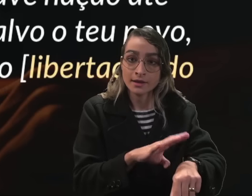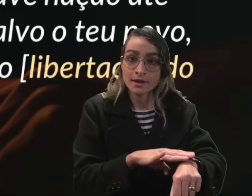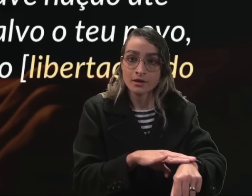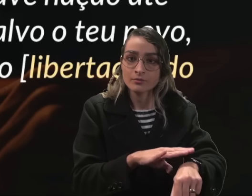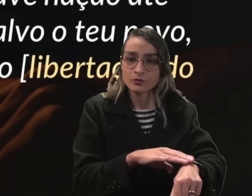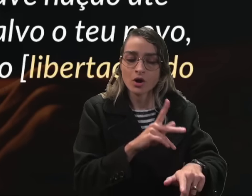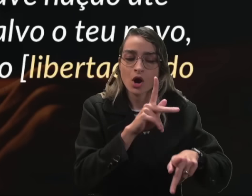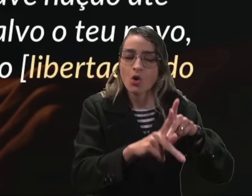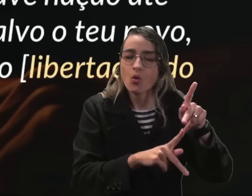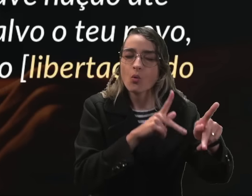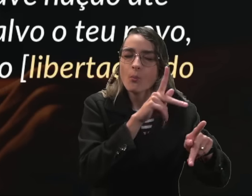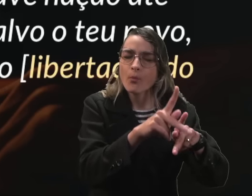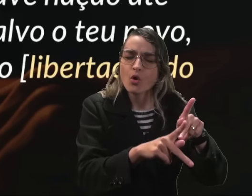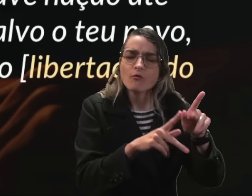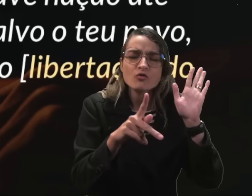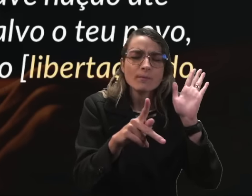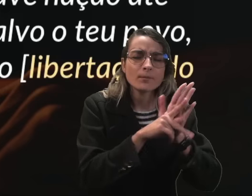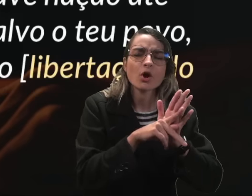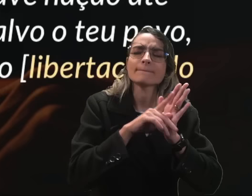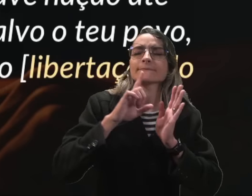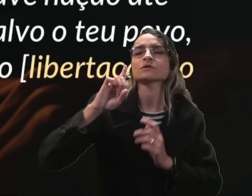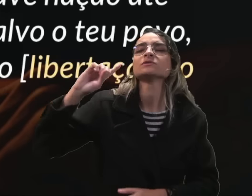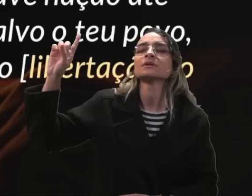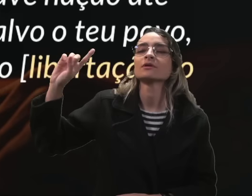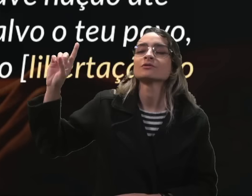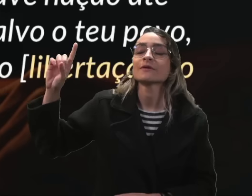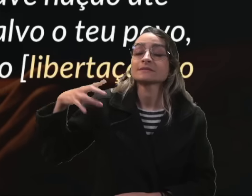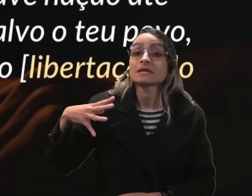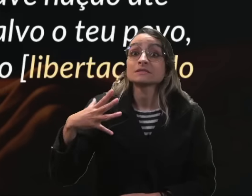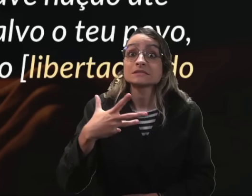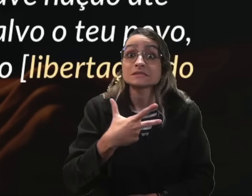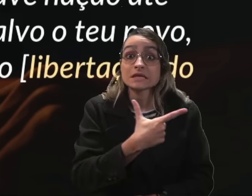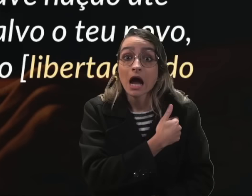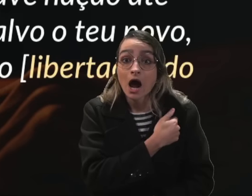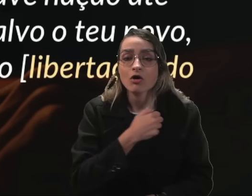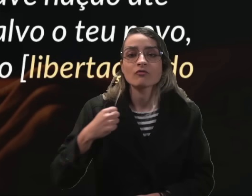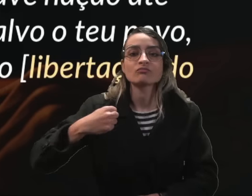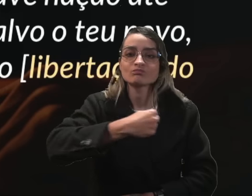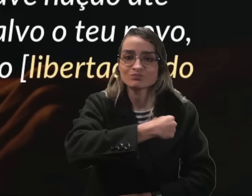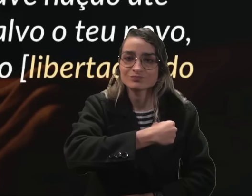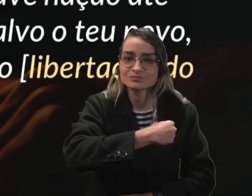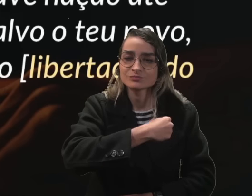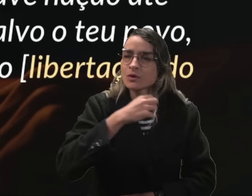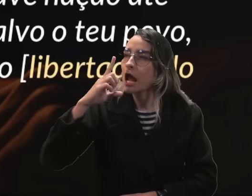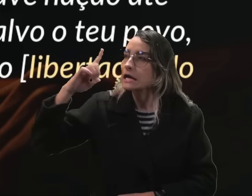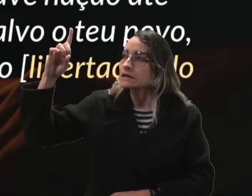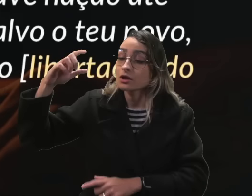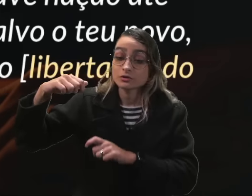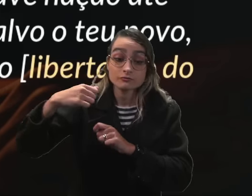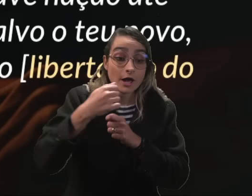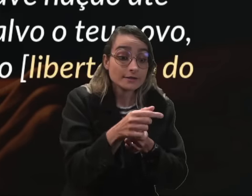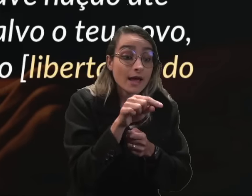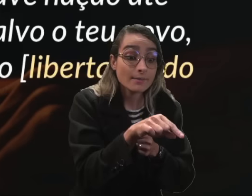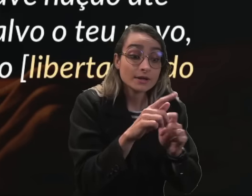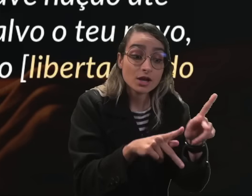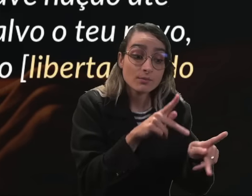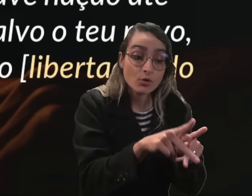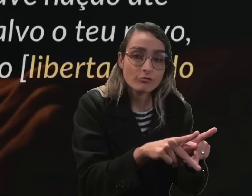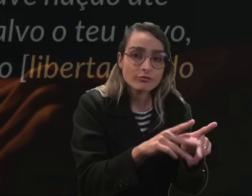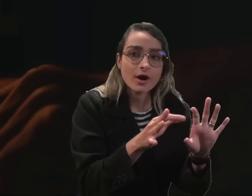todo aquele que for achado inscrito no livro Deus proverá uma libertação a libertação do povo de Deus